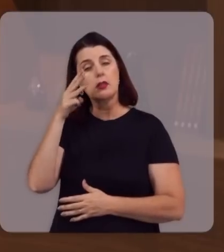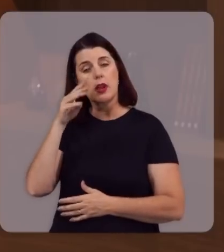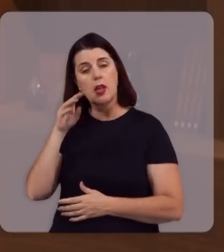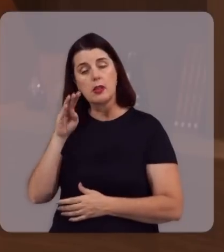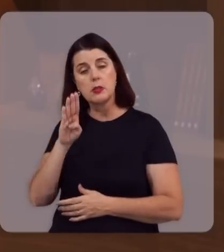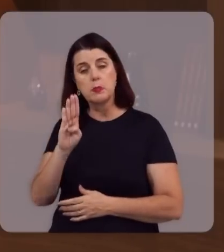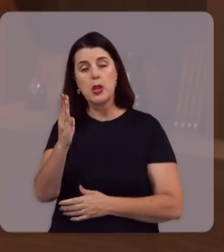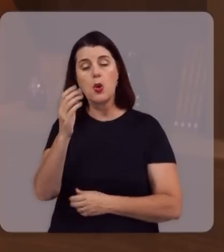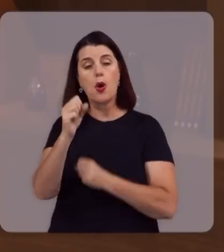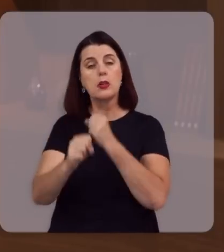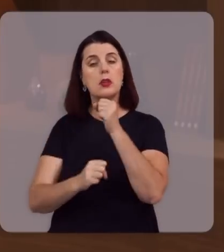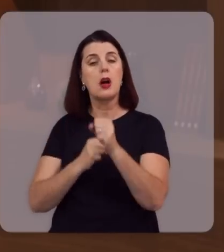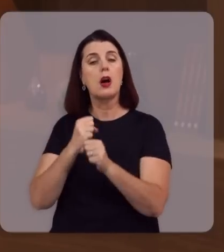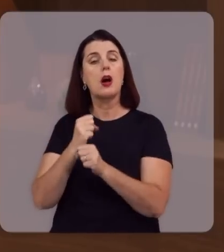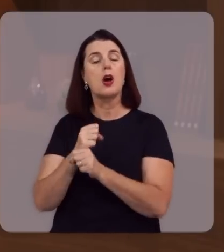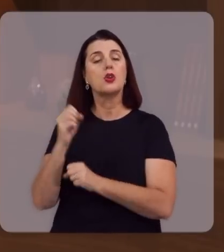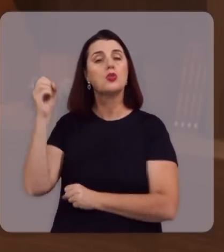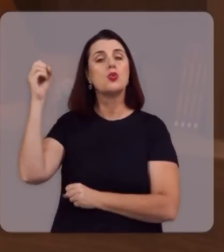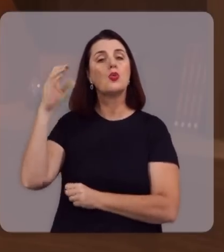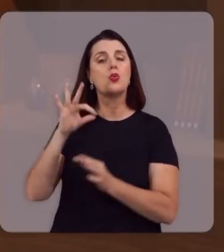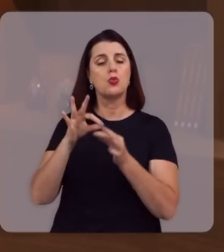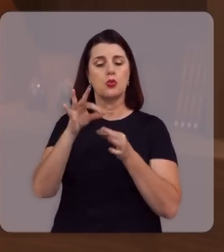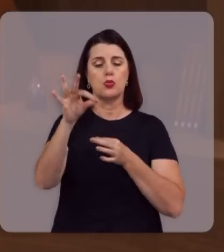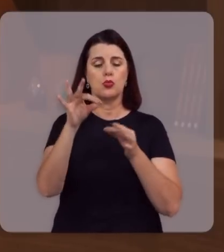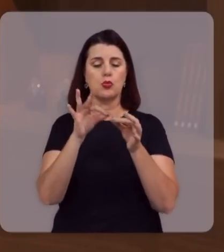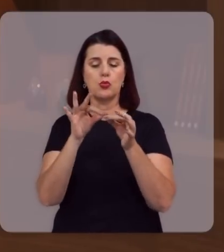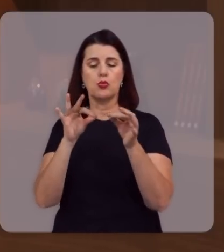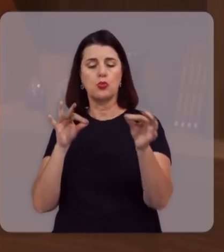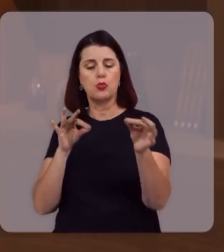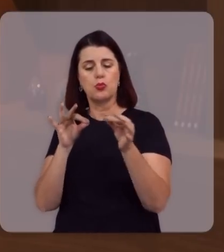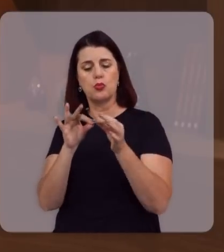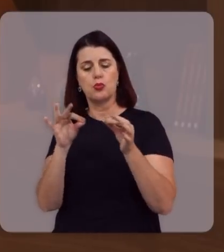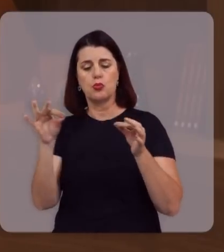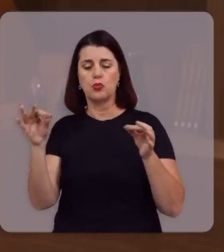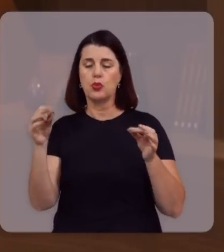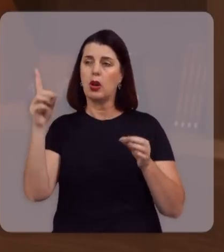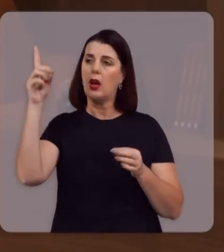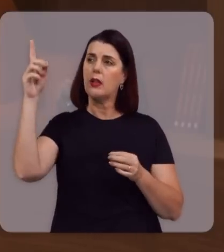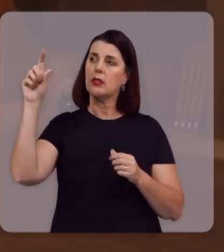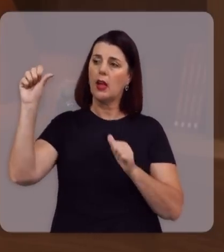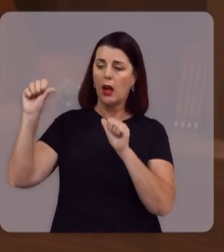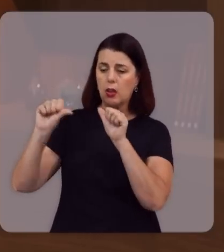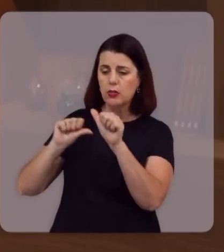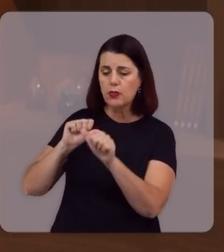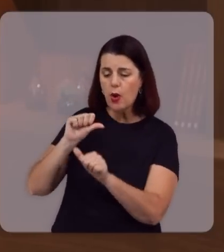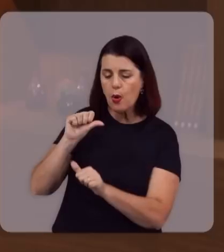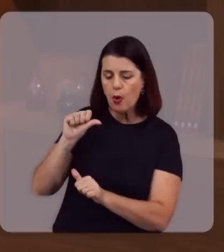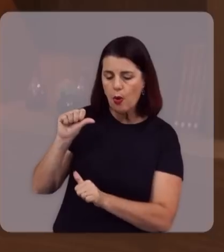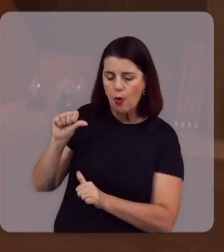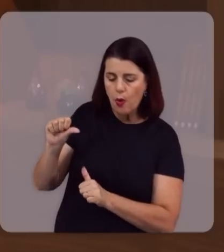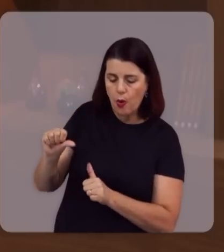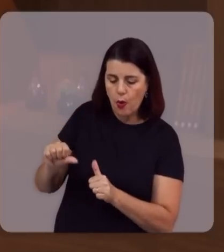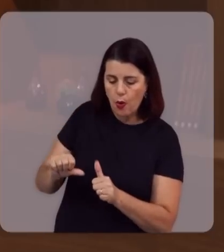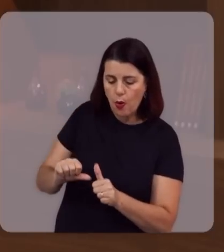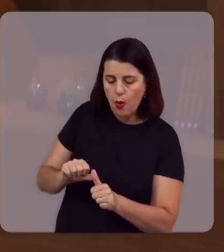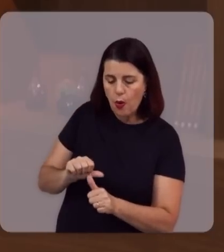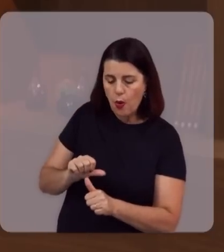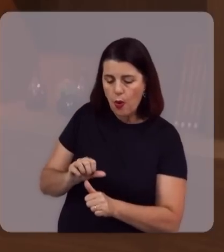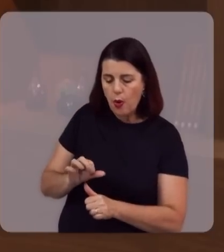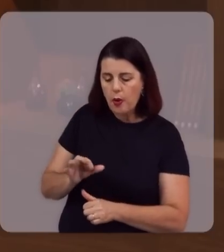de diâmetro, ele foi se esvaziando e se esvaziando e se esvaziando a ponto de se transformar num